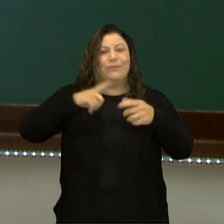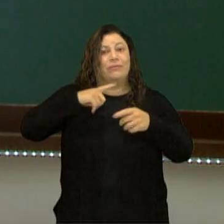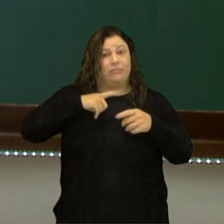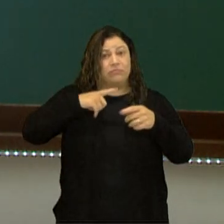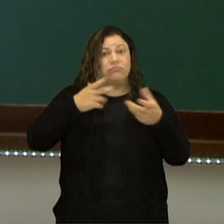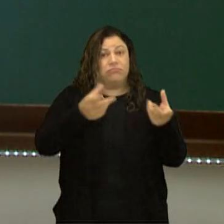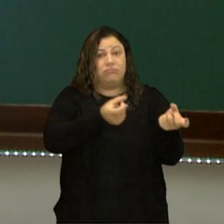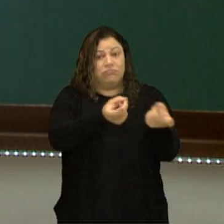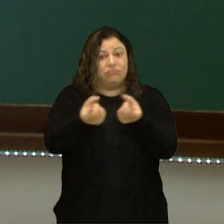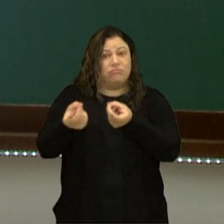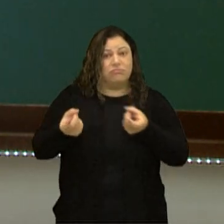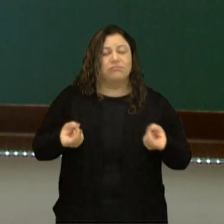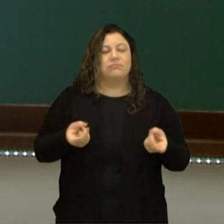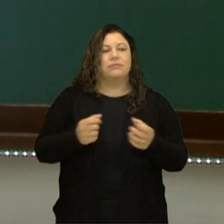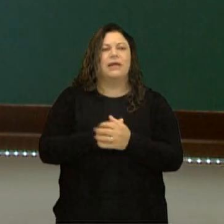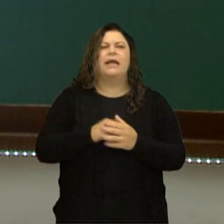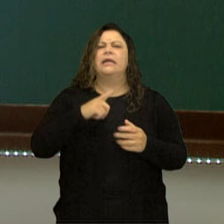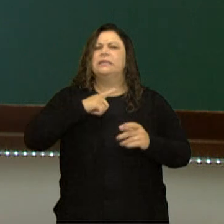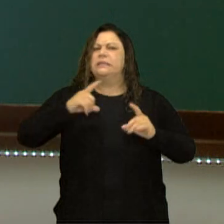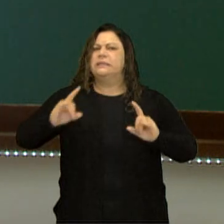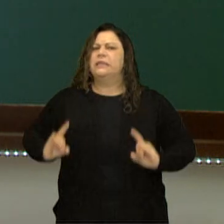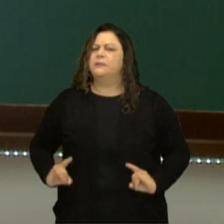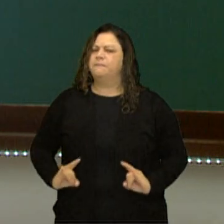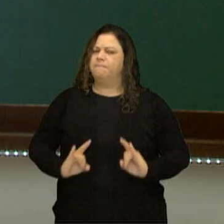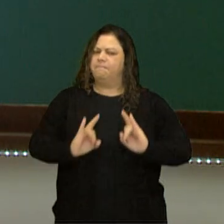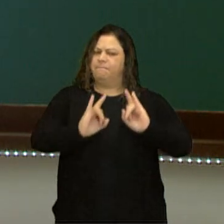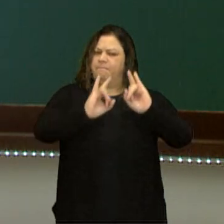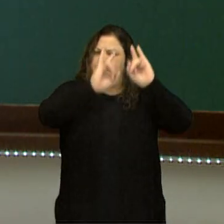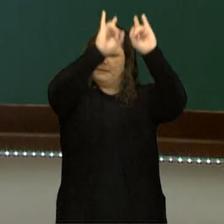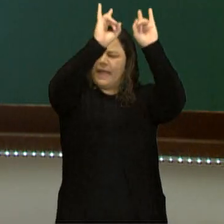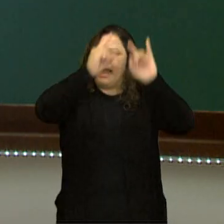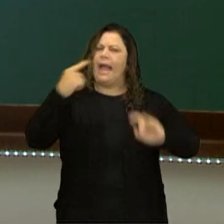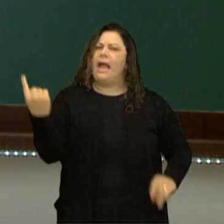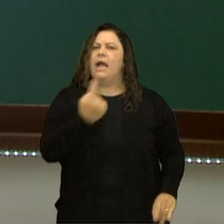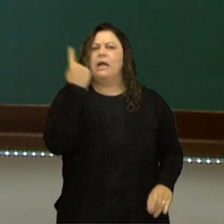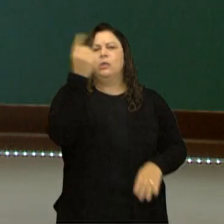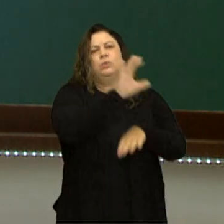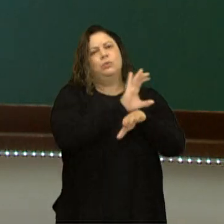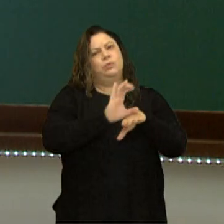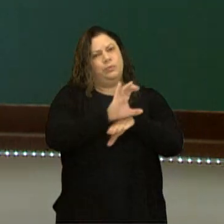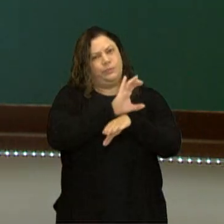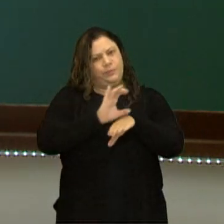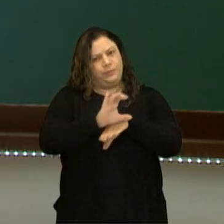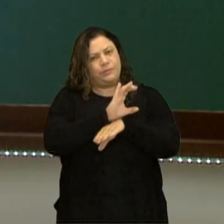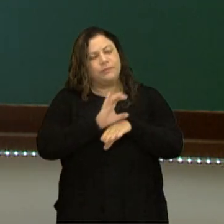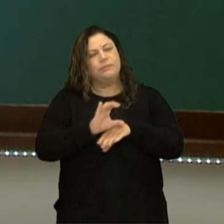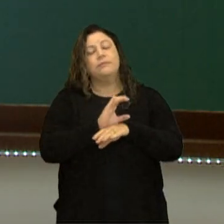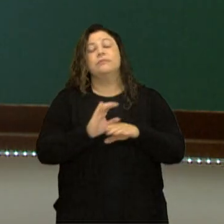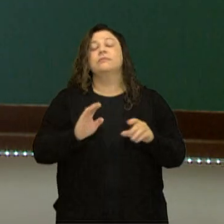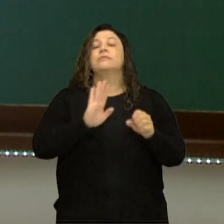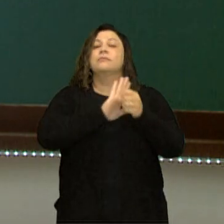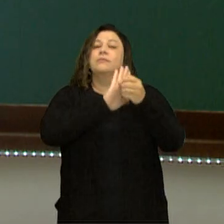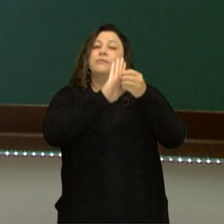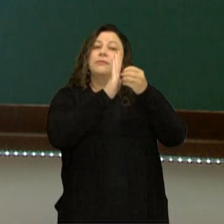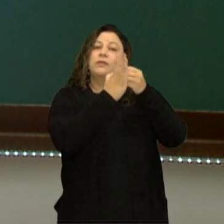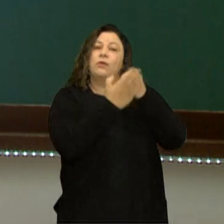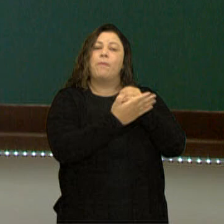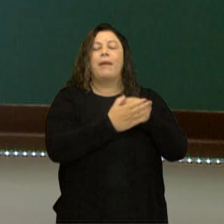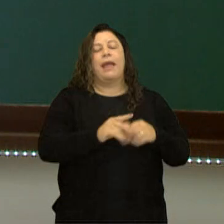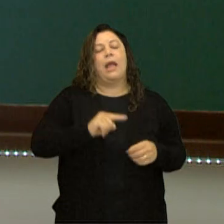prédios que são bem altos e cinzas. Chinatown, que é um bairro chinês muito